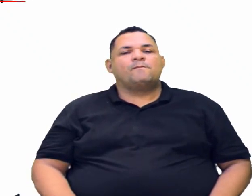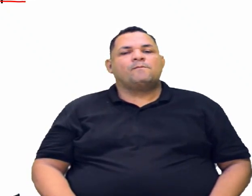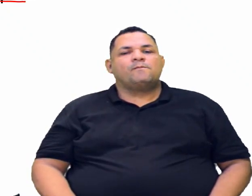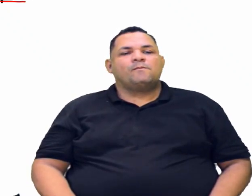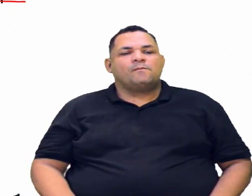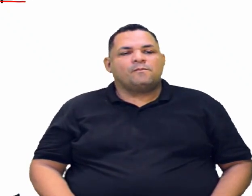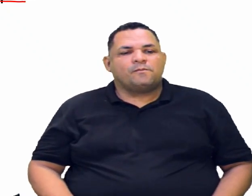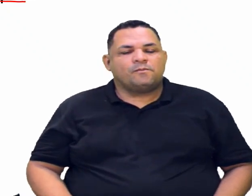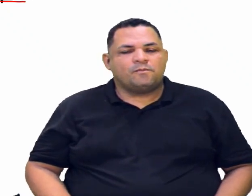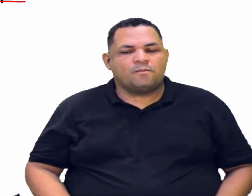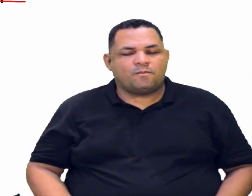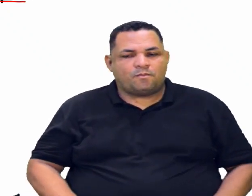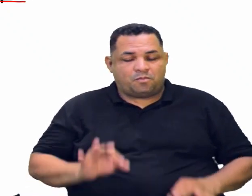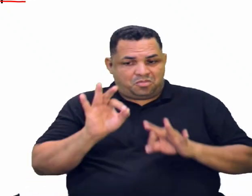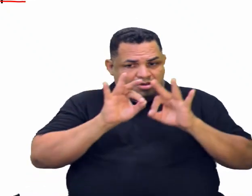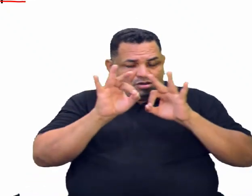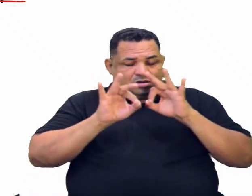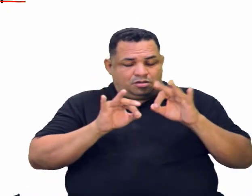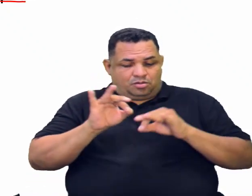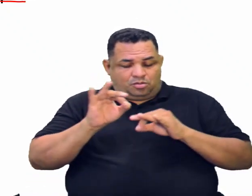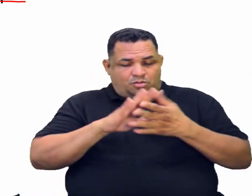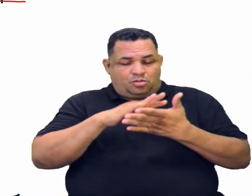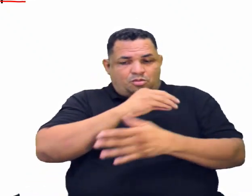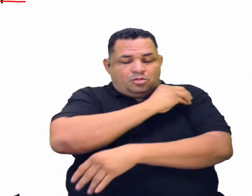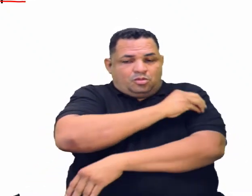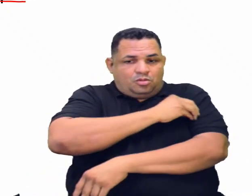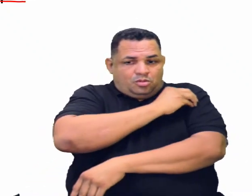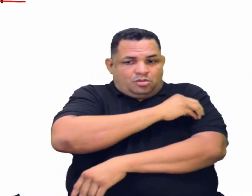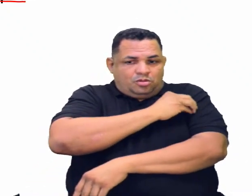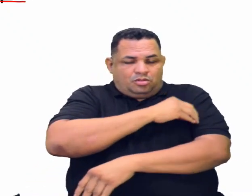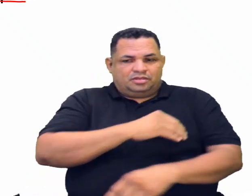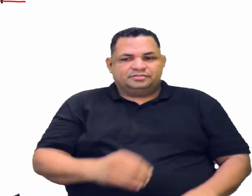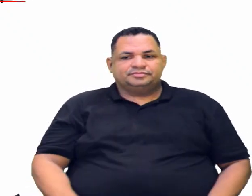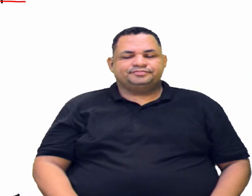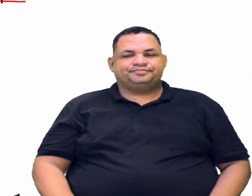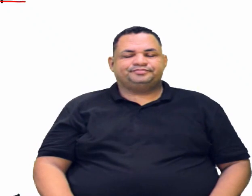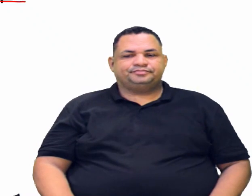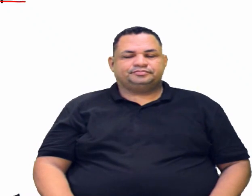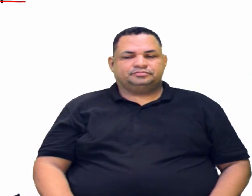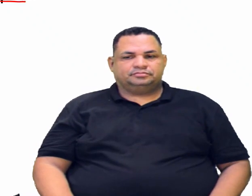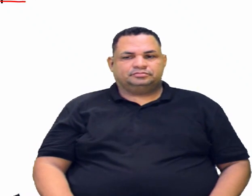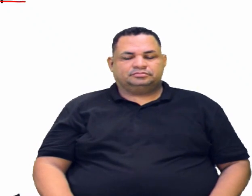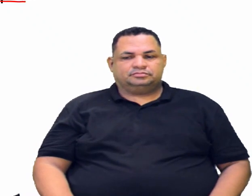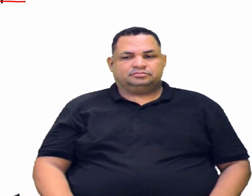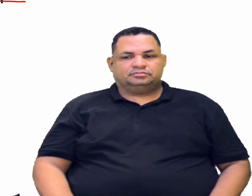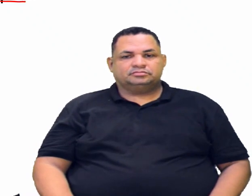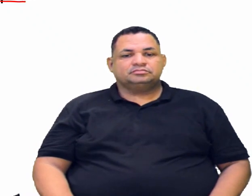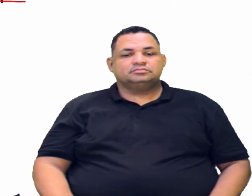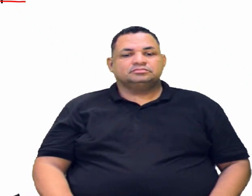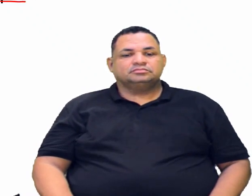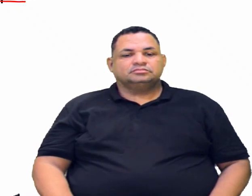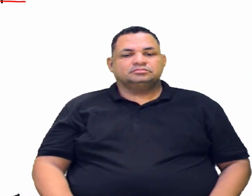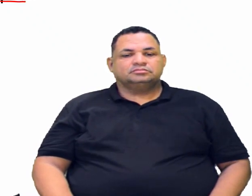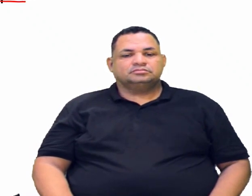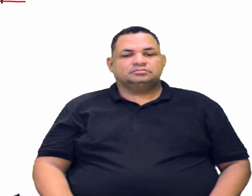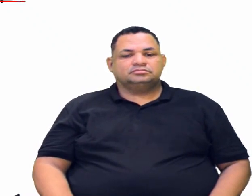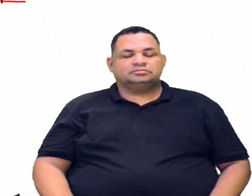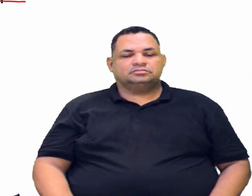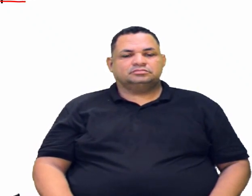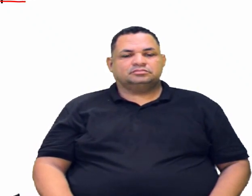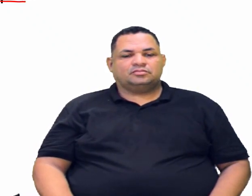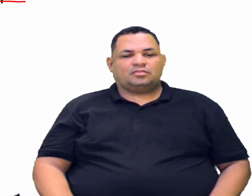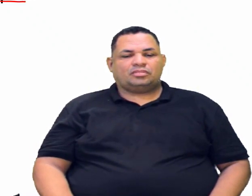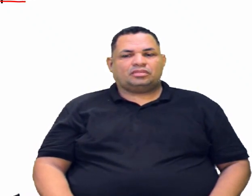de micro-organismo, que é o que acontece lá na cana-de-açúcar. Então vamos lá, ó. Isso aqui é